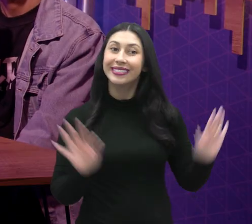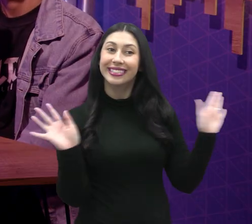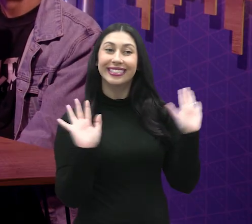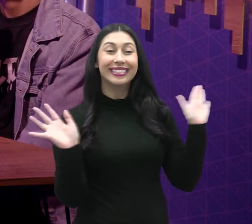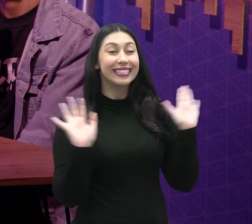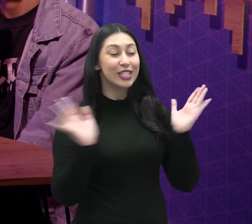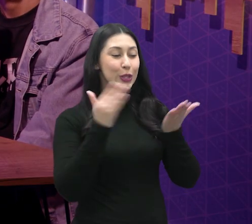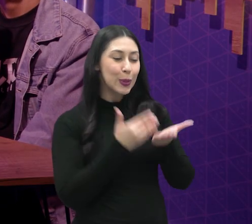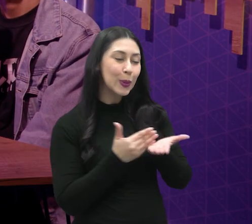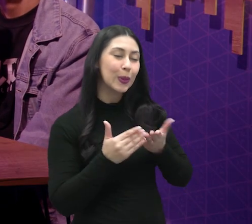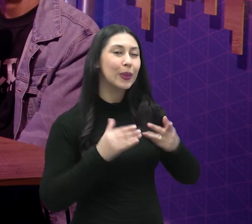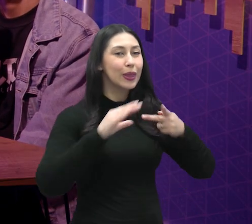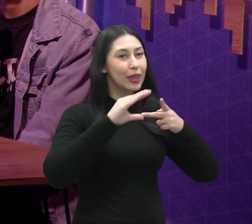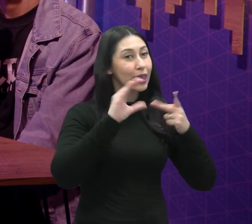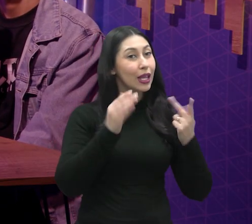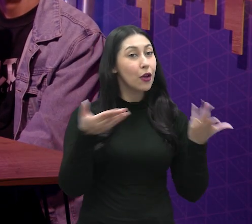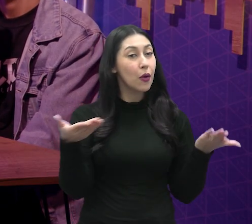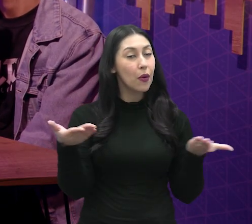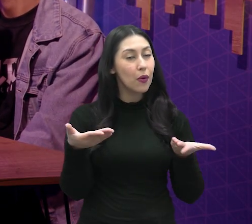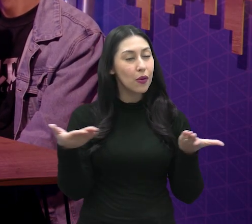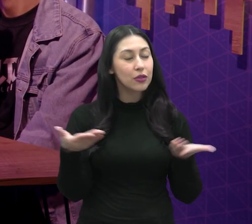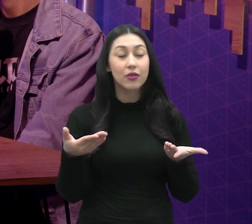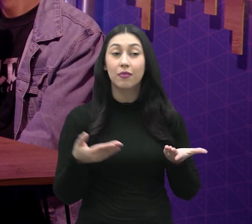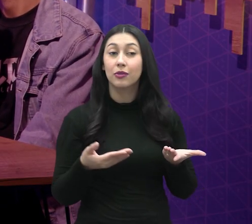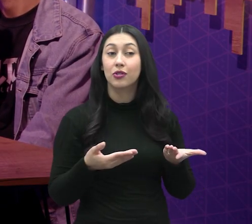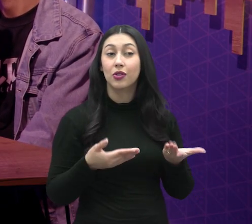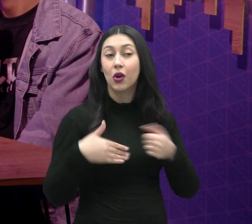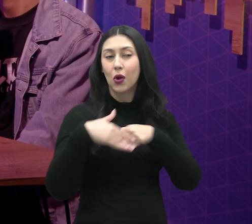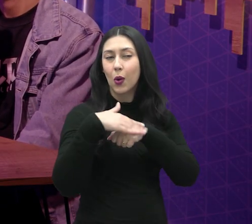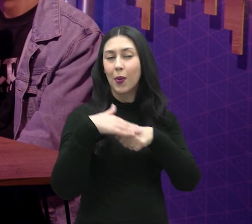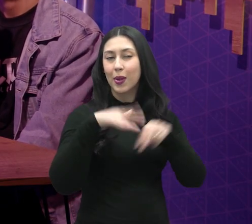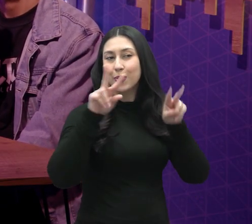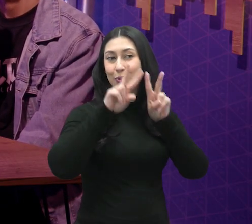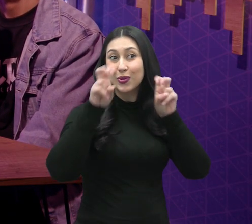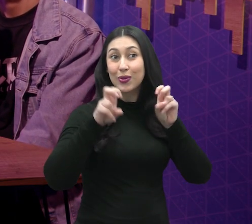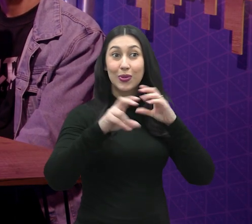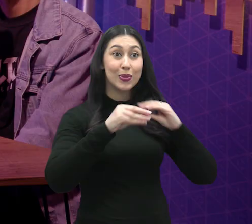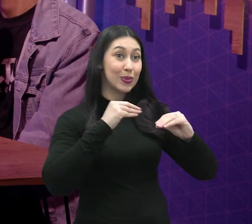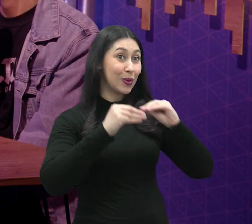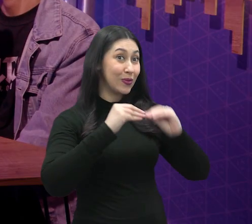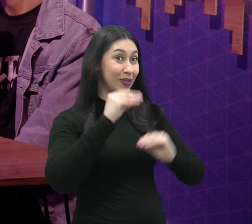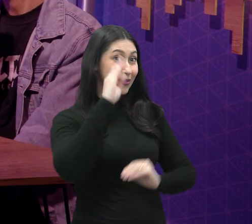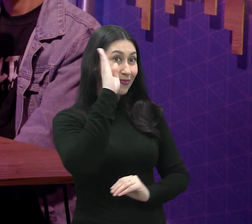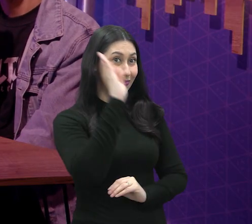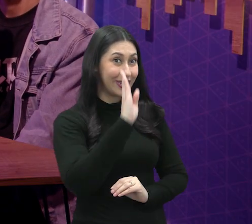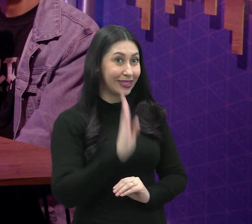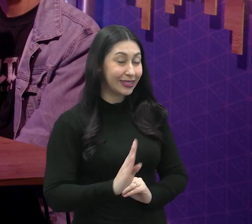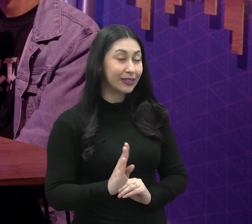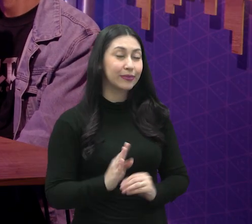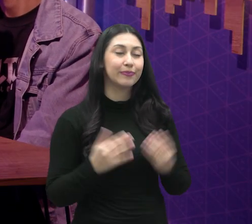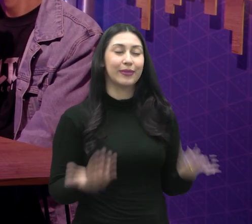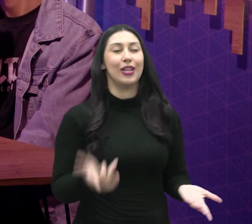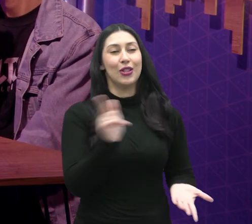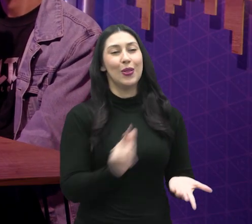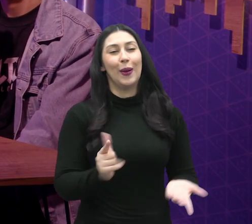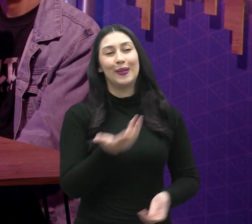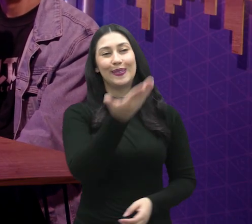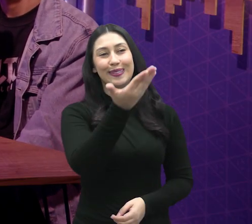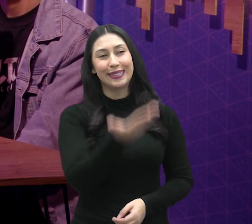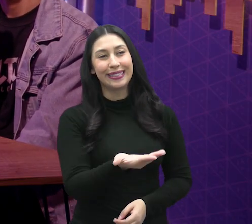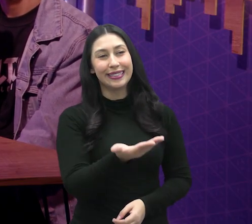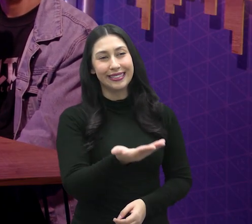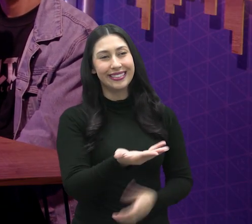E aí, gente, tá começando o Pode Ser e no programa de hoje a gente vai falar sobre novelas brasileiras e, claro, aqui na